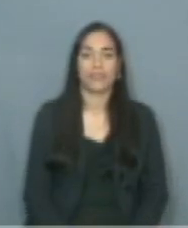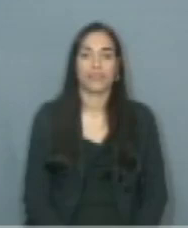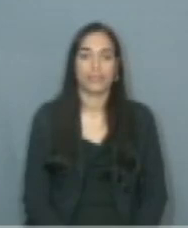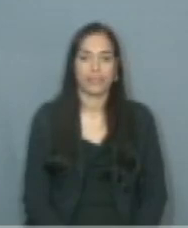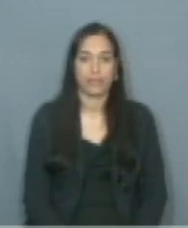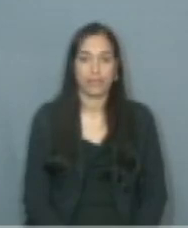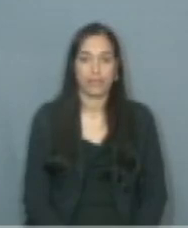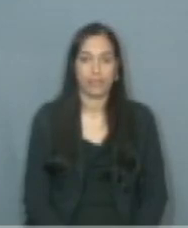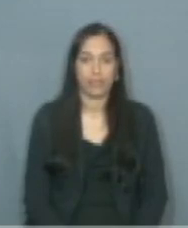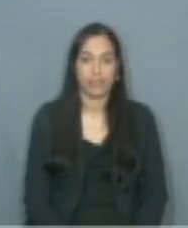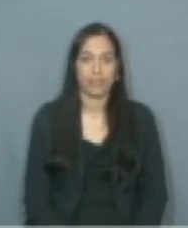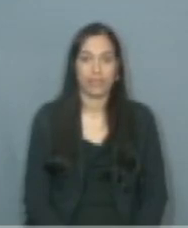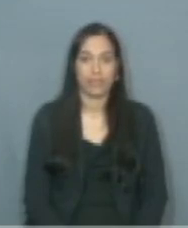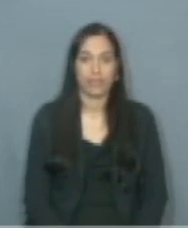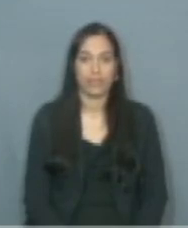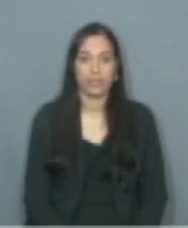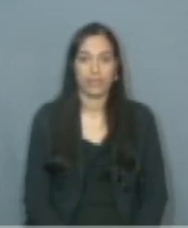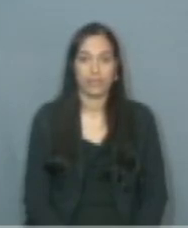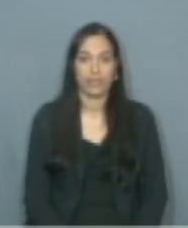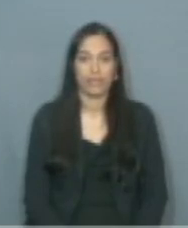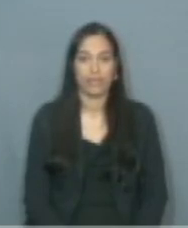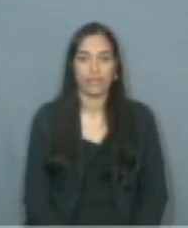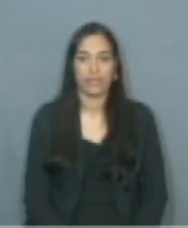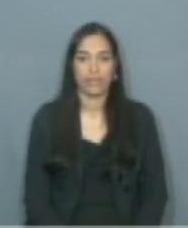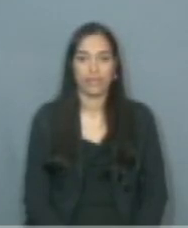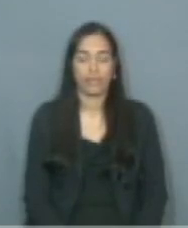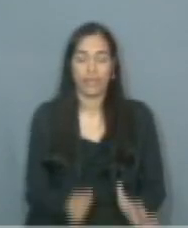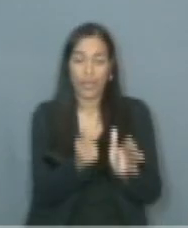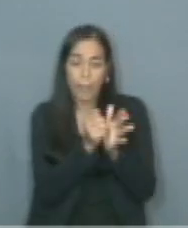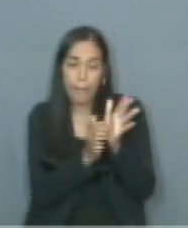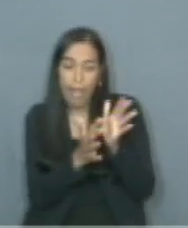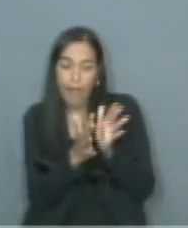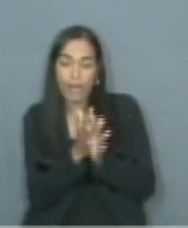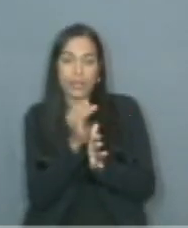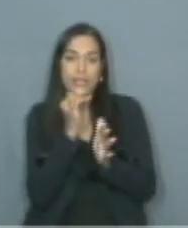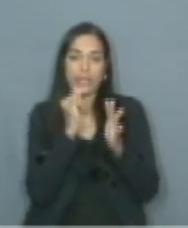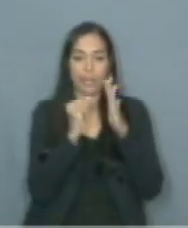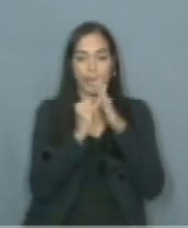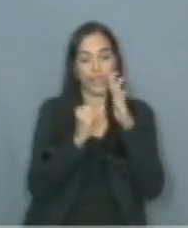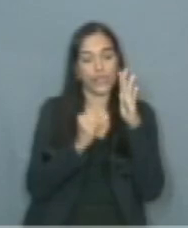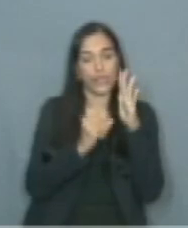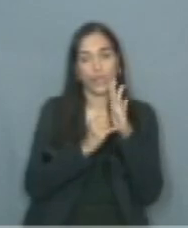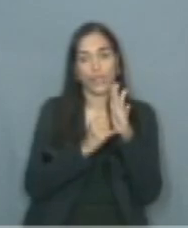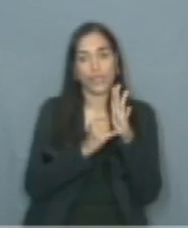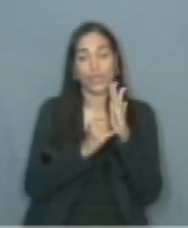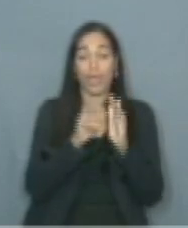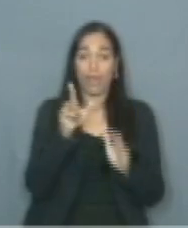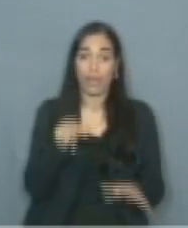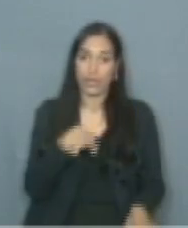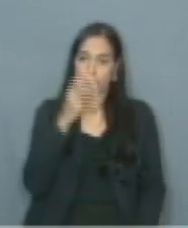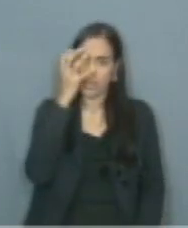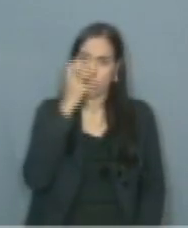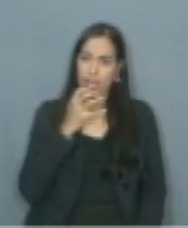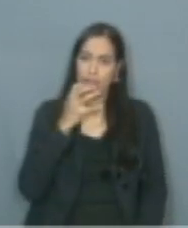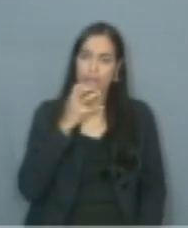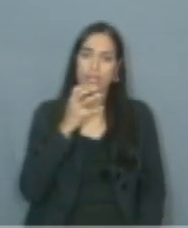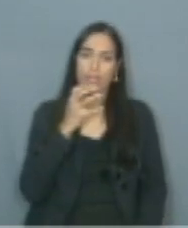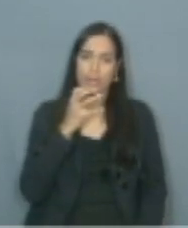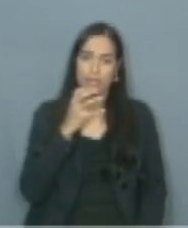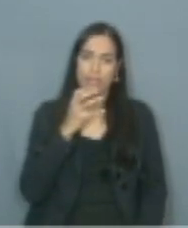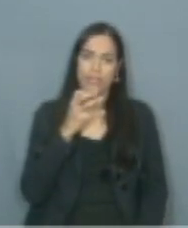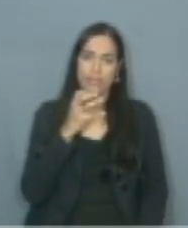E isso é o que tem acontecido quando há também ameaças contra instituições. Isso é muito sério.